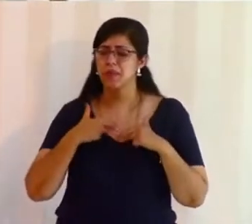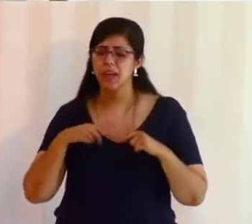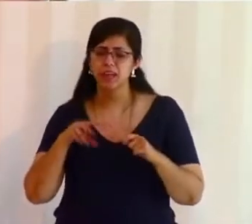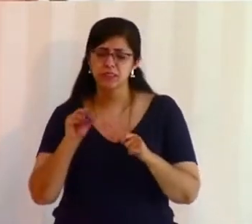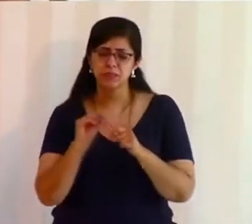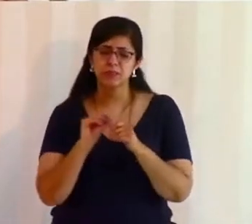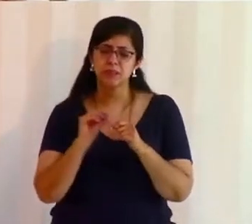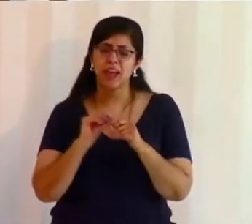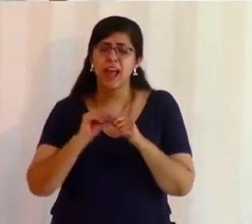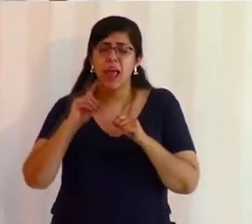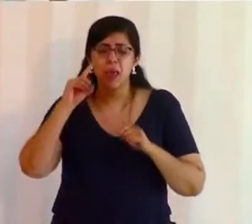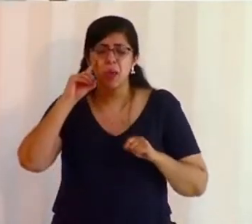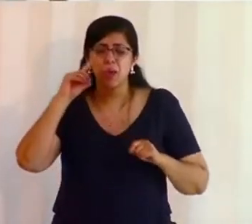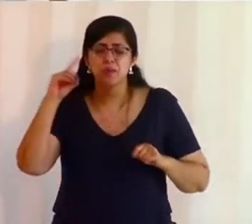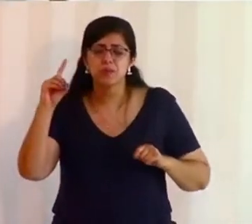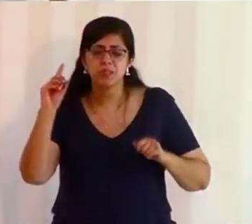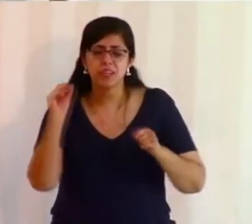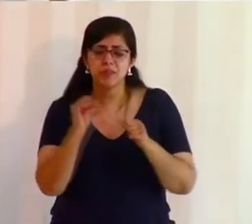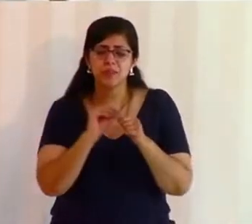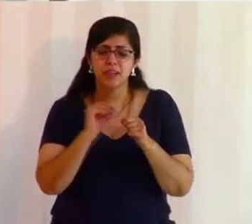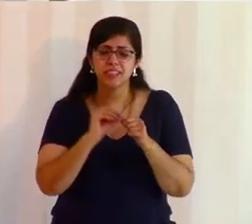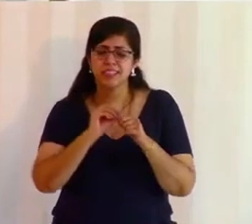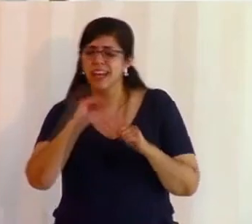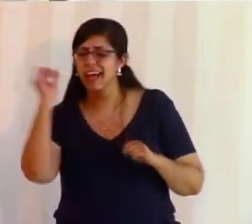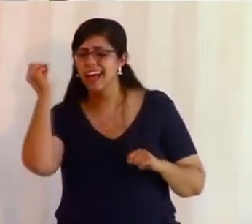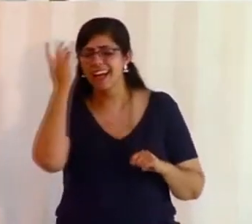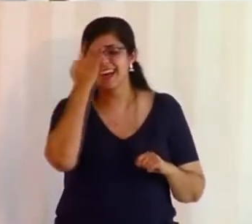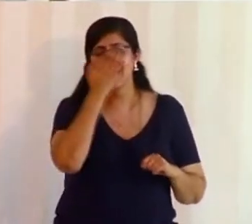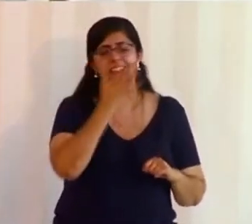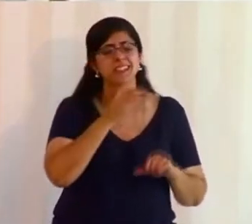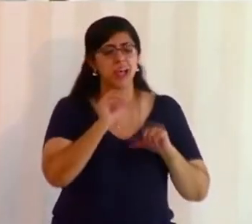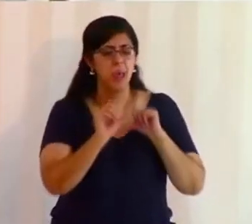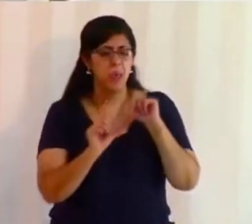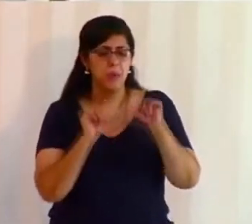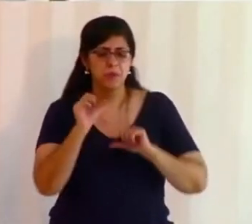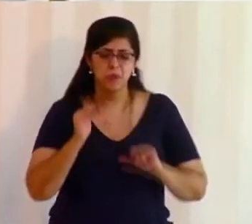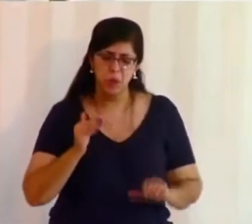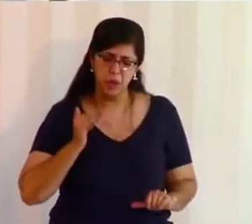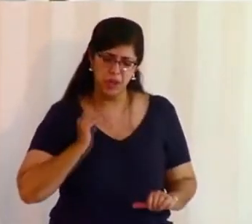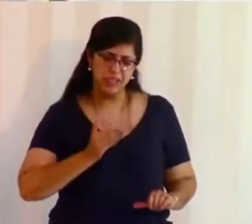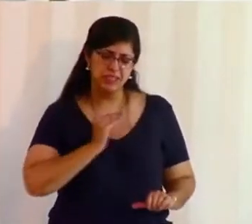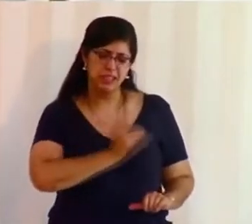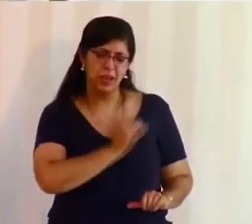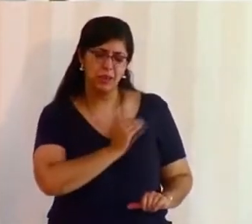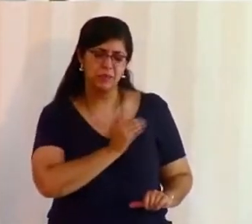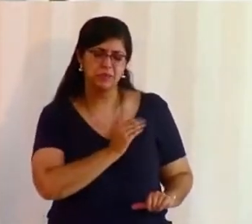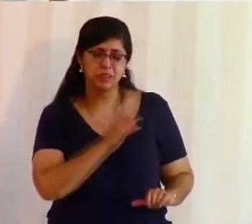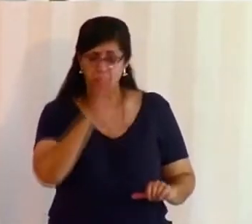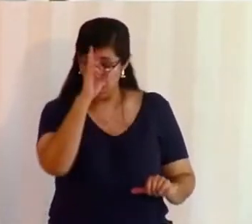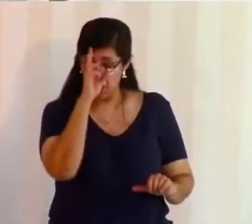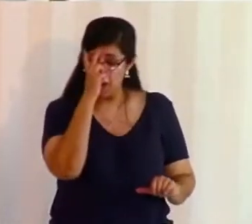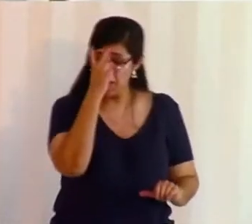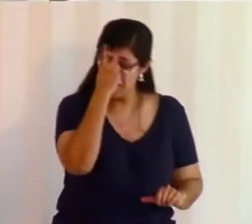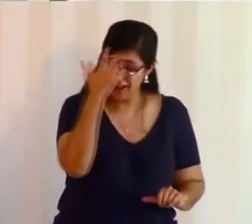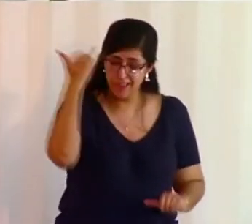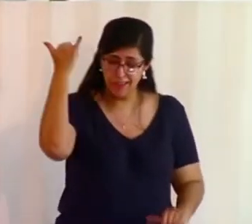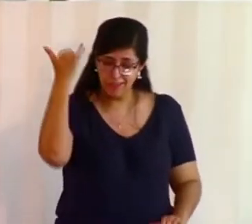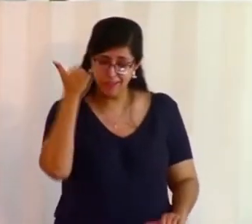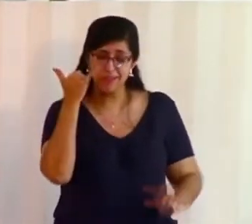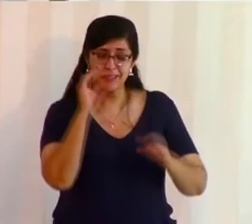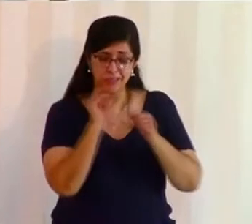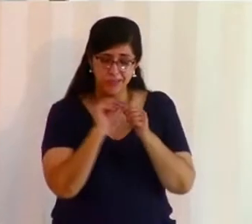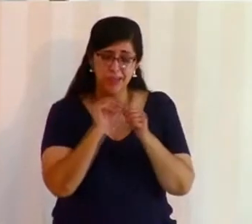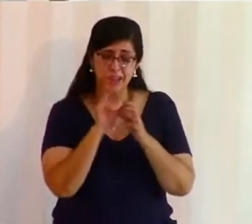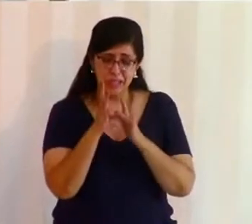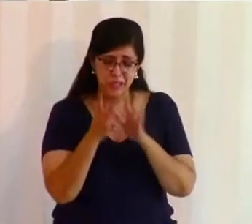obrigado, porque um dia a Tua maravilhosa graça alcançou o nosso coração. Não foi um homem, não foi uma mulher que nos converteu, mas foi a obra maravilhosa